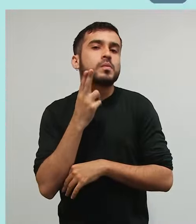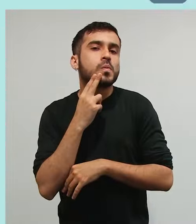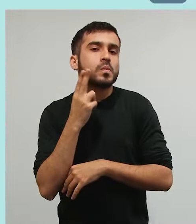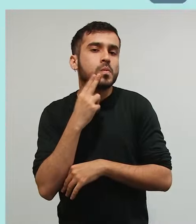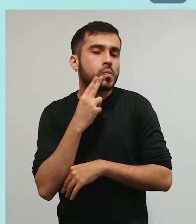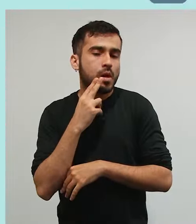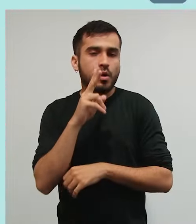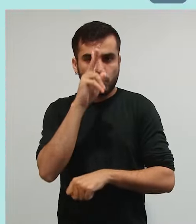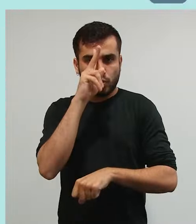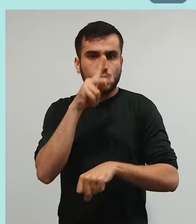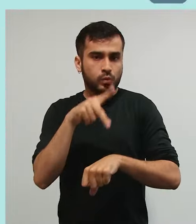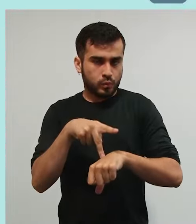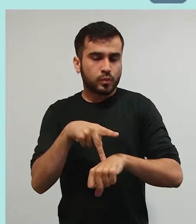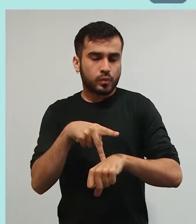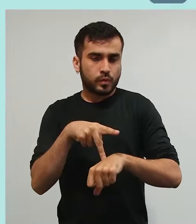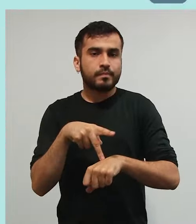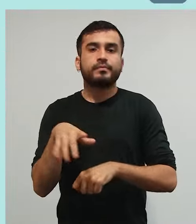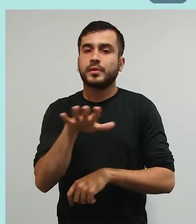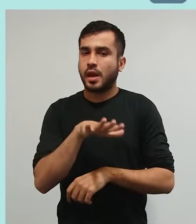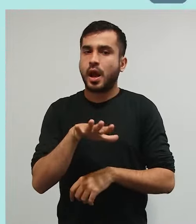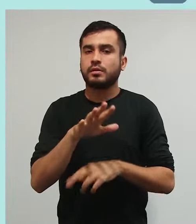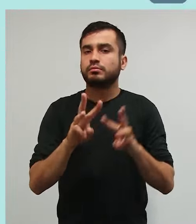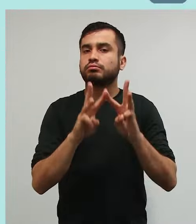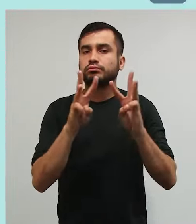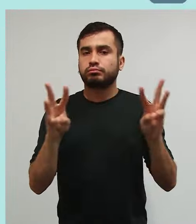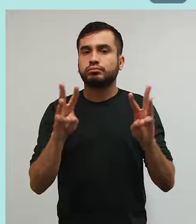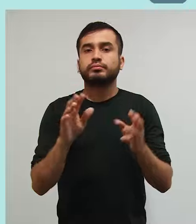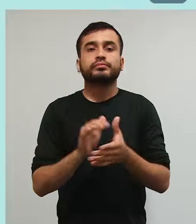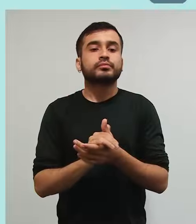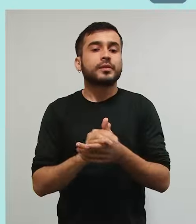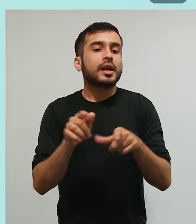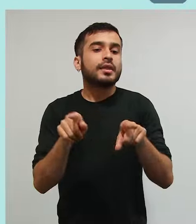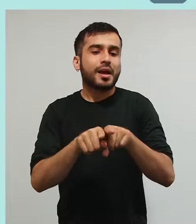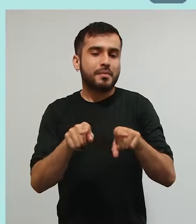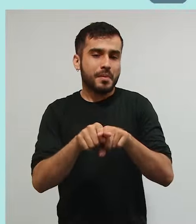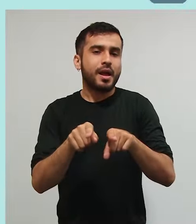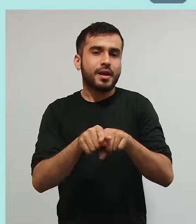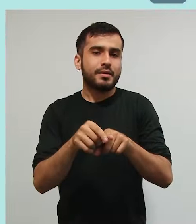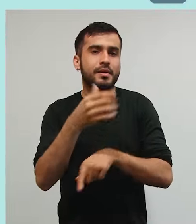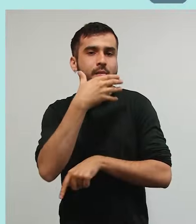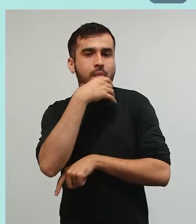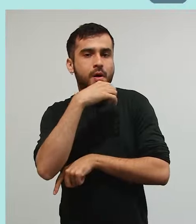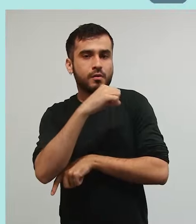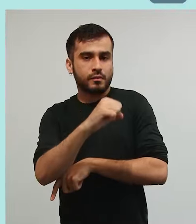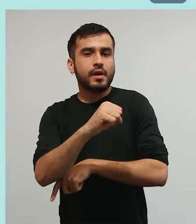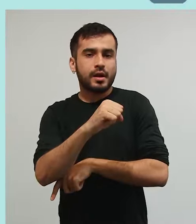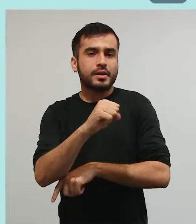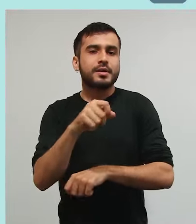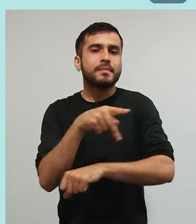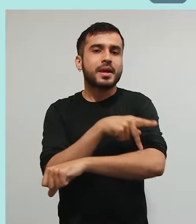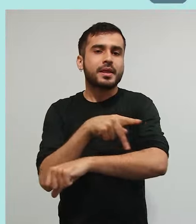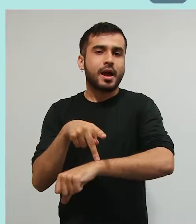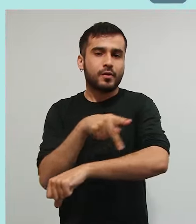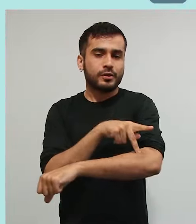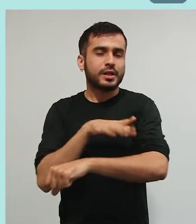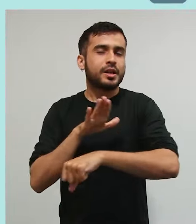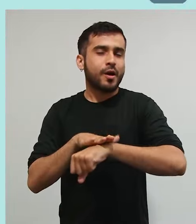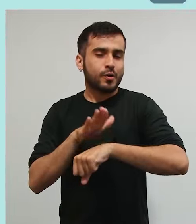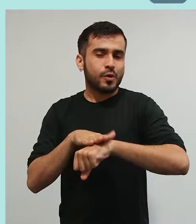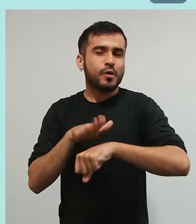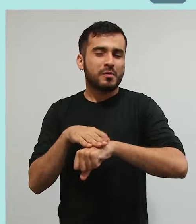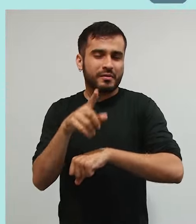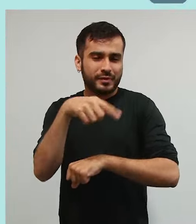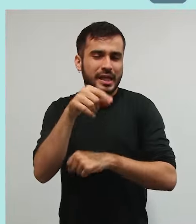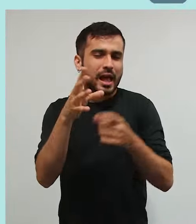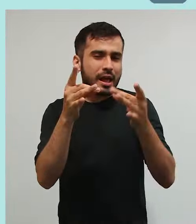Bakhtin. Então esse é um artigo que está disponível no ambiente virtual. O Paulinho, é claro, em Pedagogia da Autonomia.